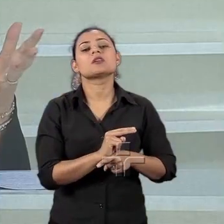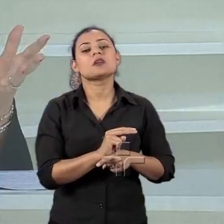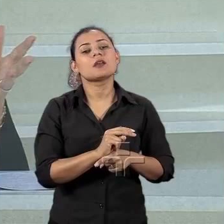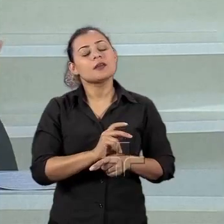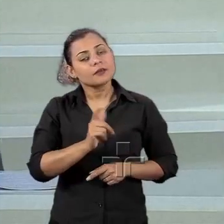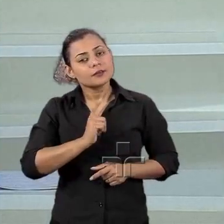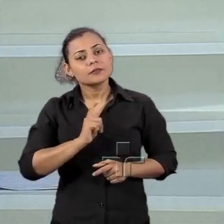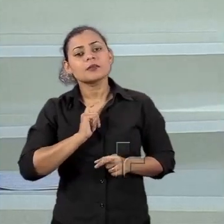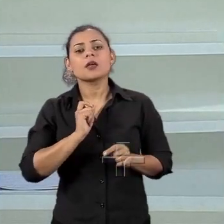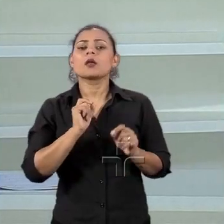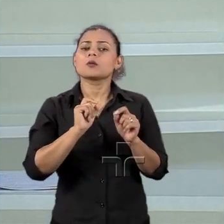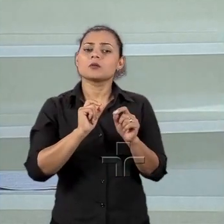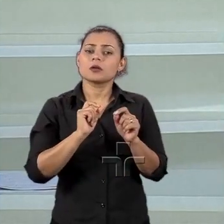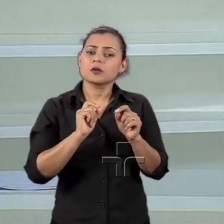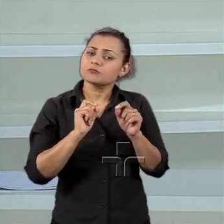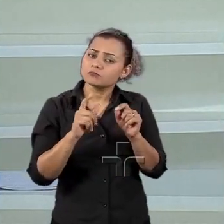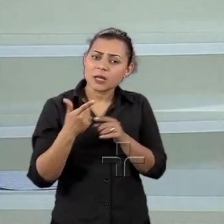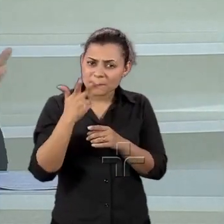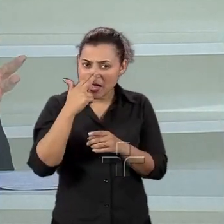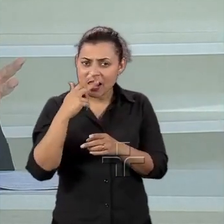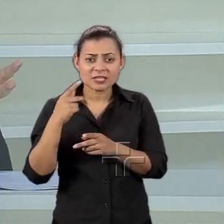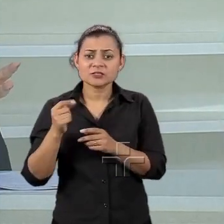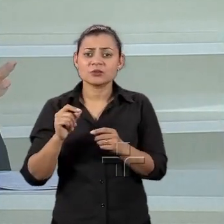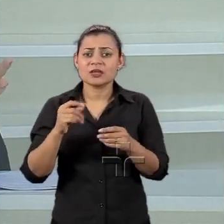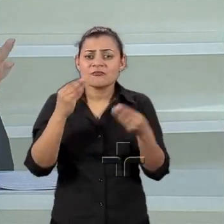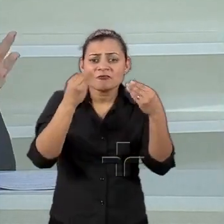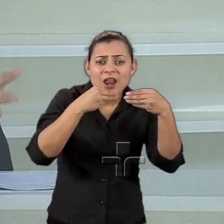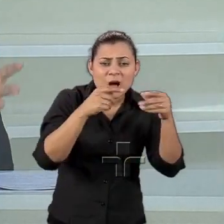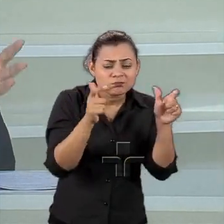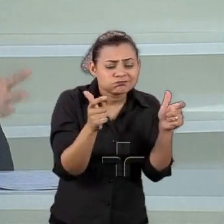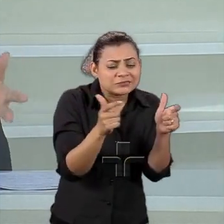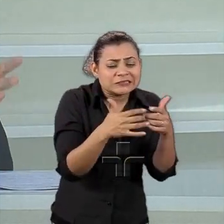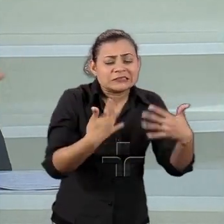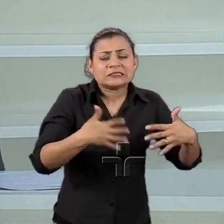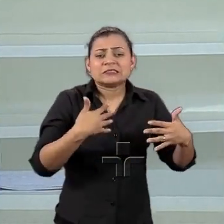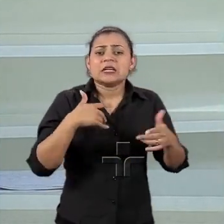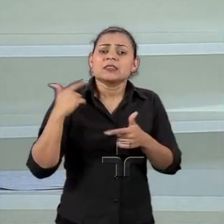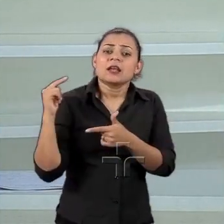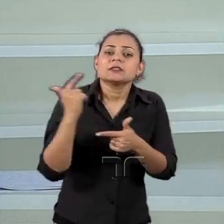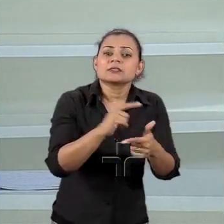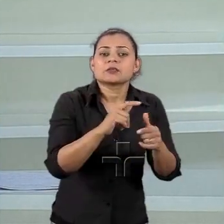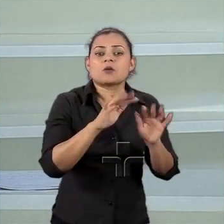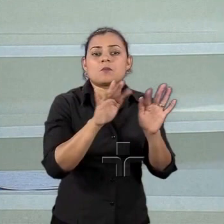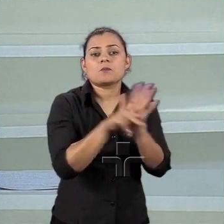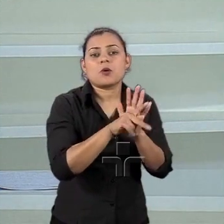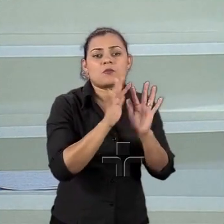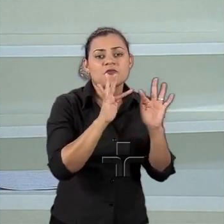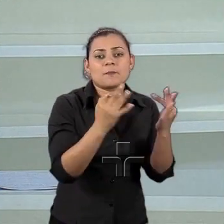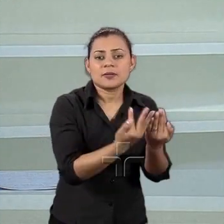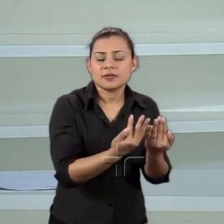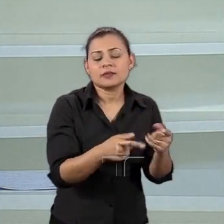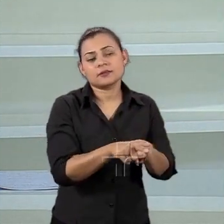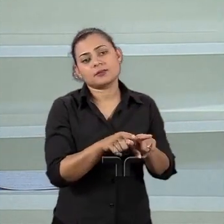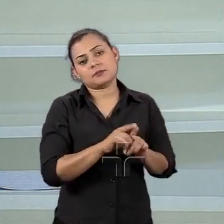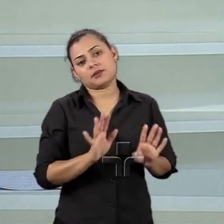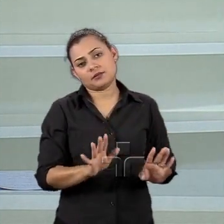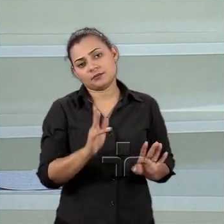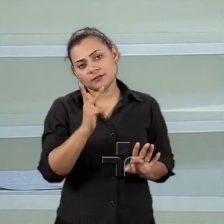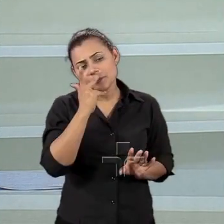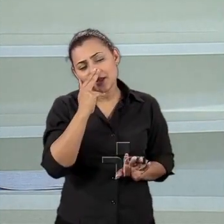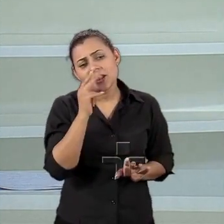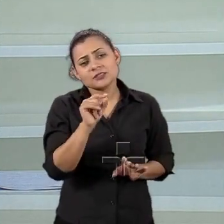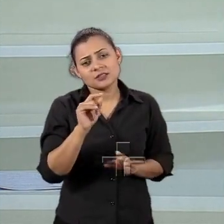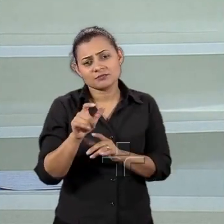sendo vulneráveis ou enfraquecidos, os conceitos familiares em que o Brasil se formou.